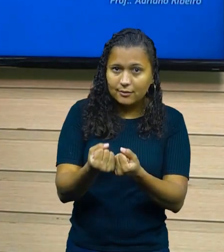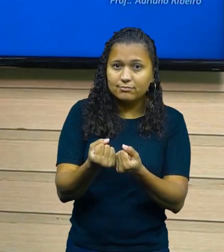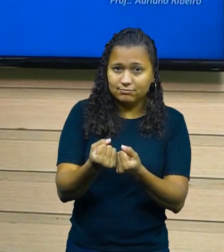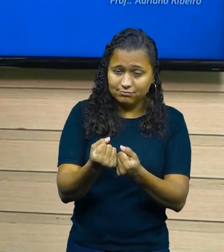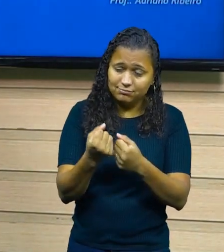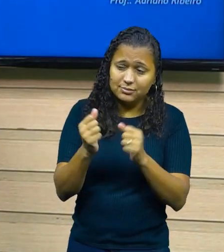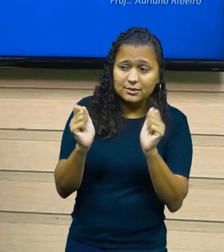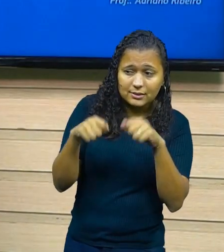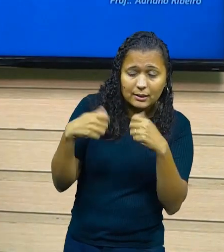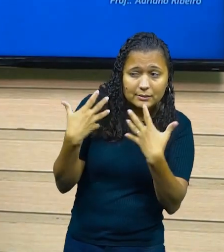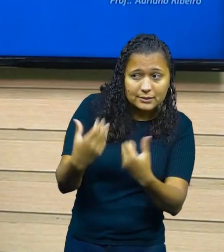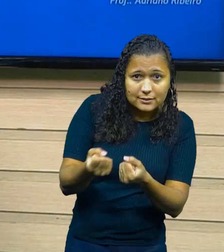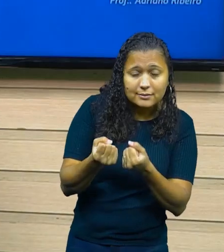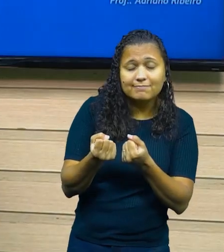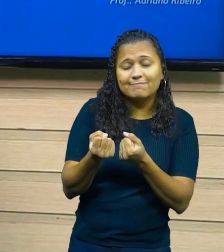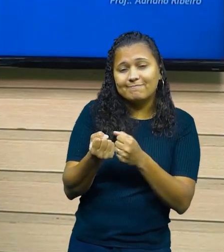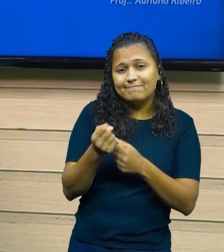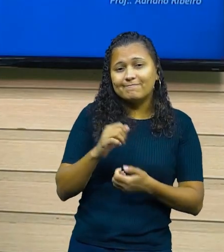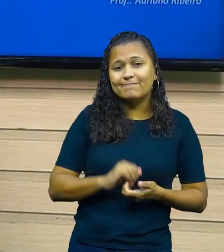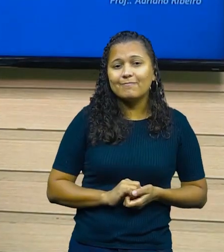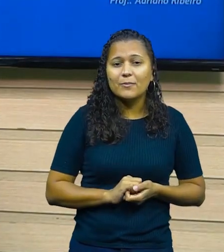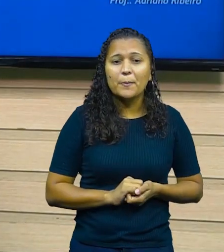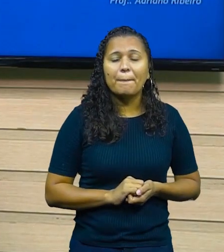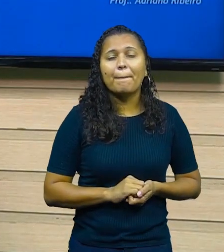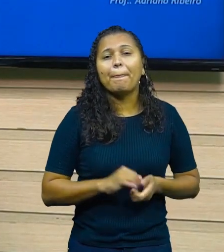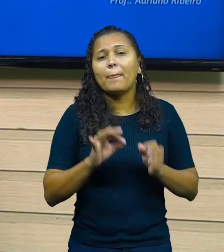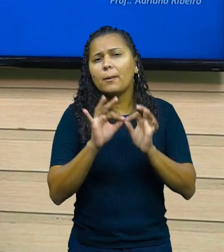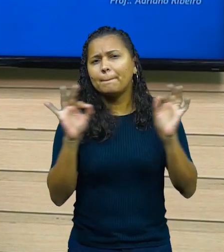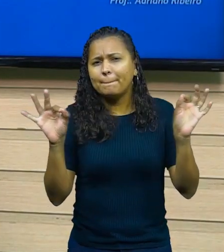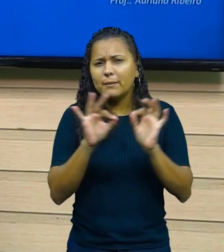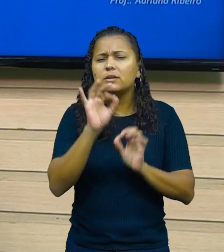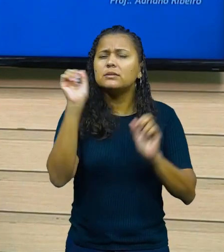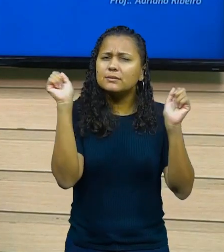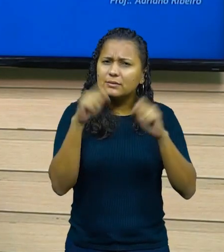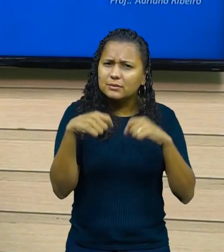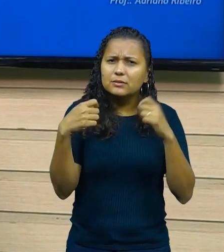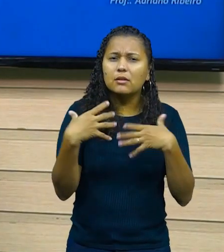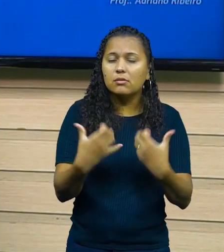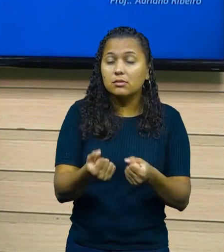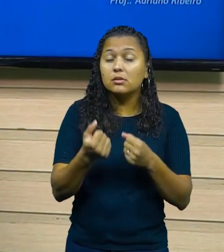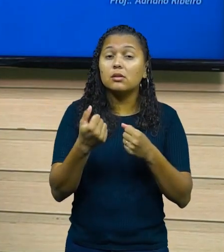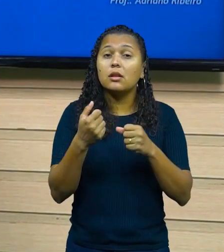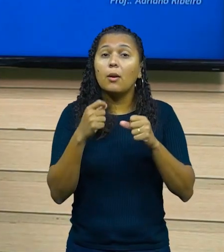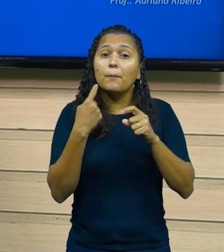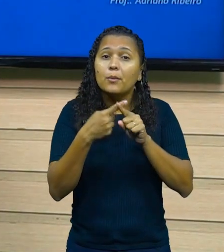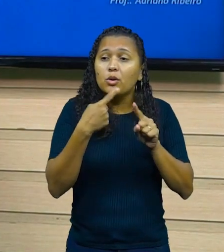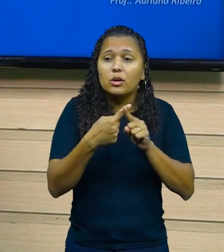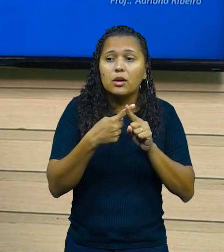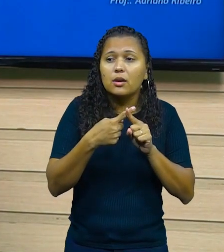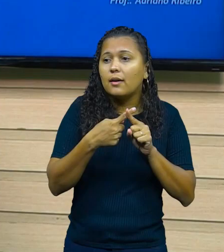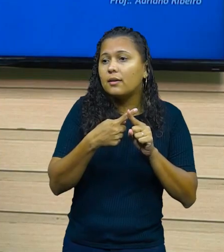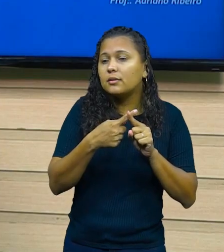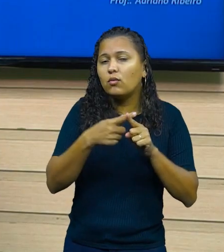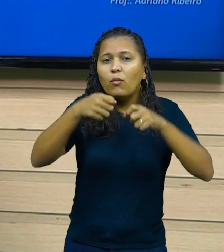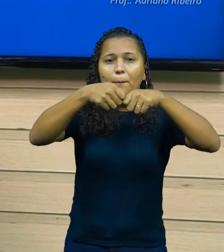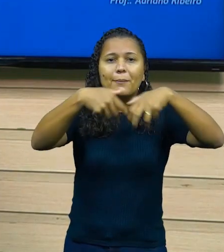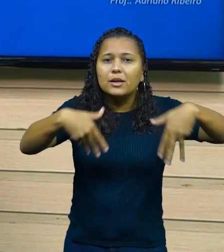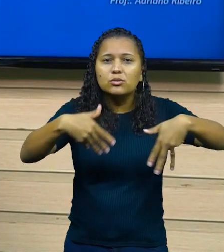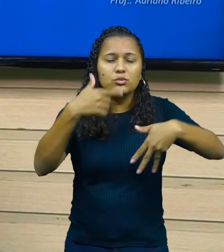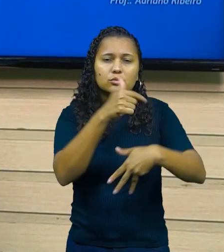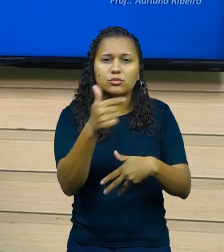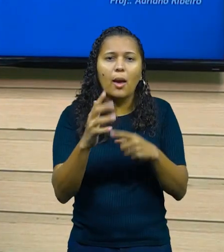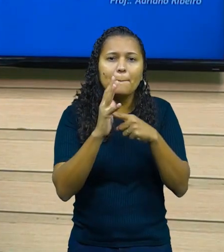erros toleráveis, são dimensões que a gente consegue tolerar que não vão comprometer o funcionamento da